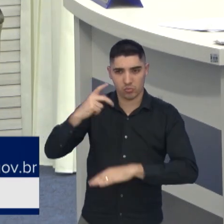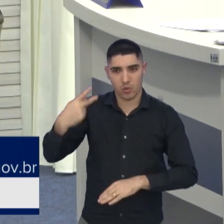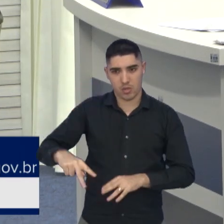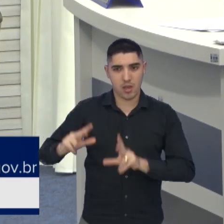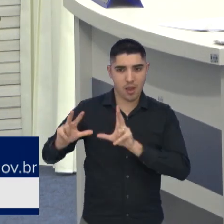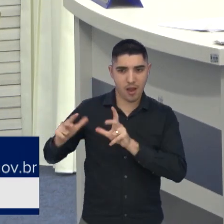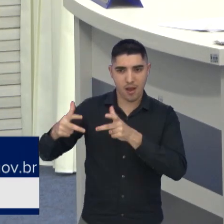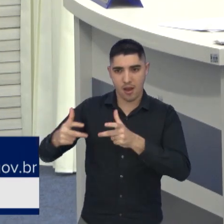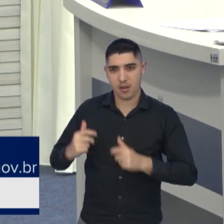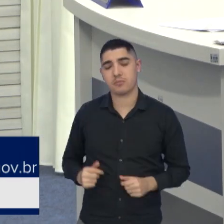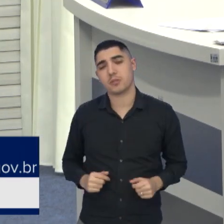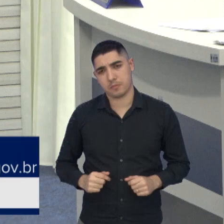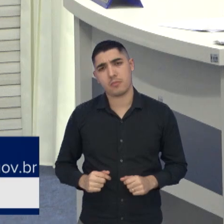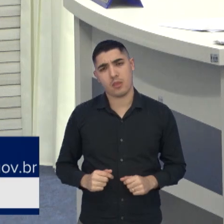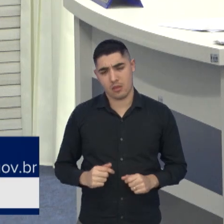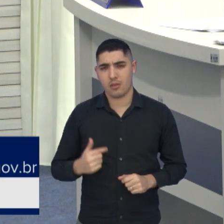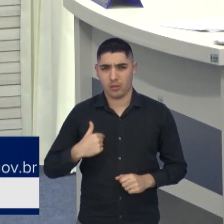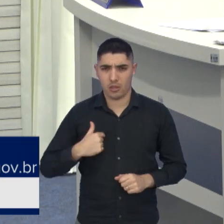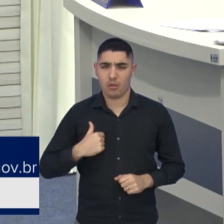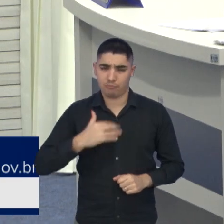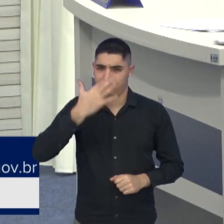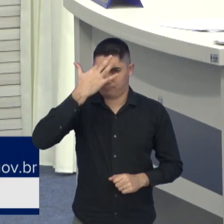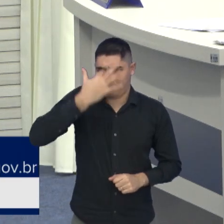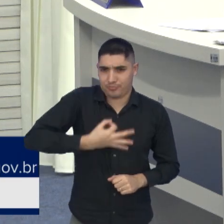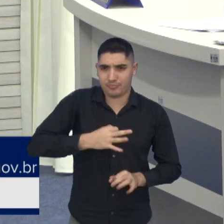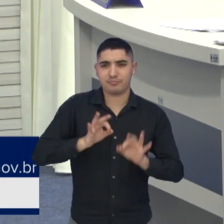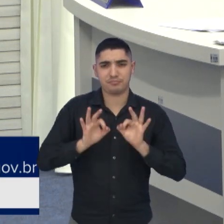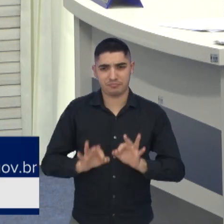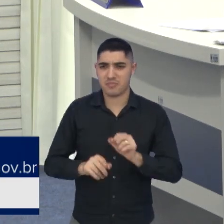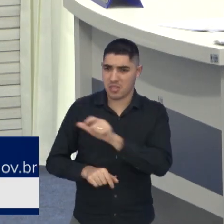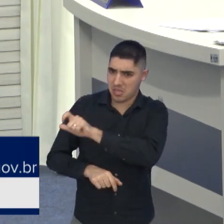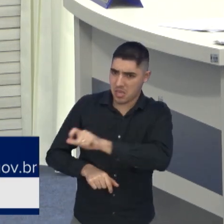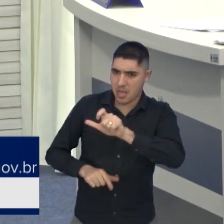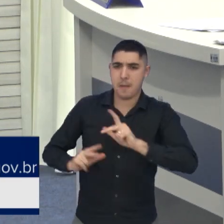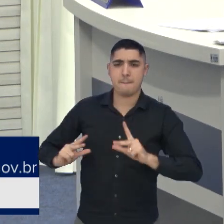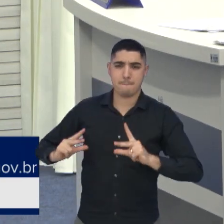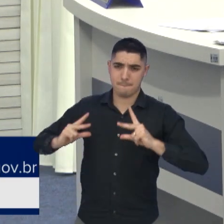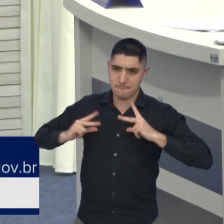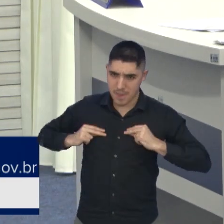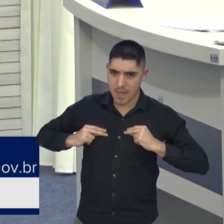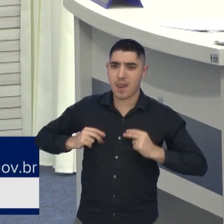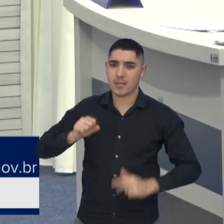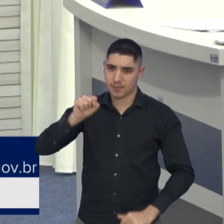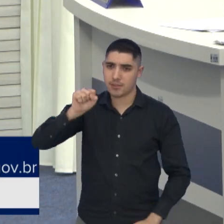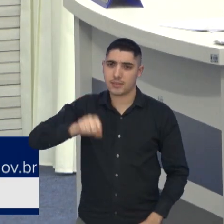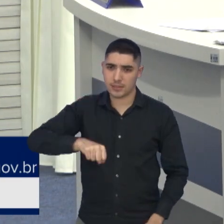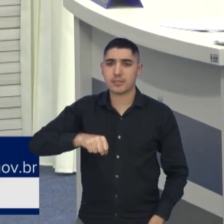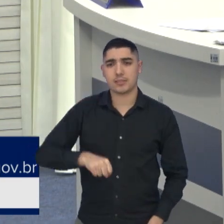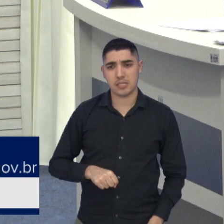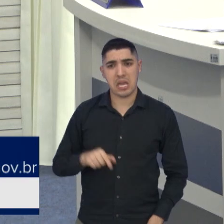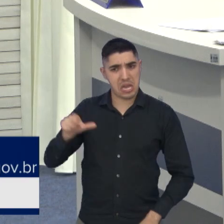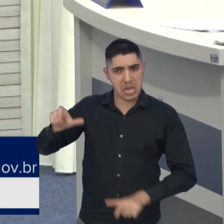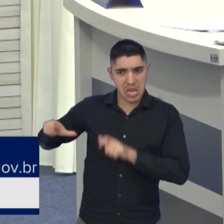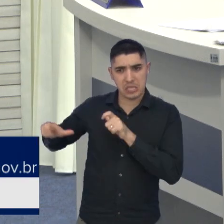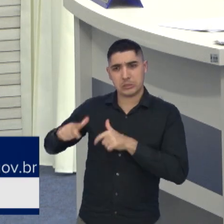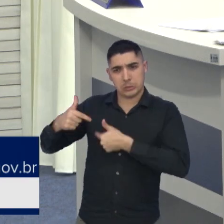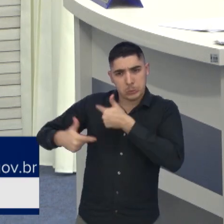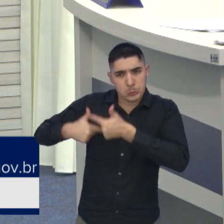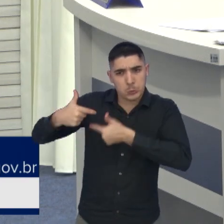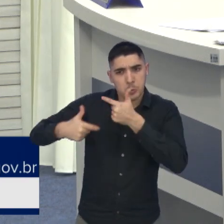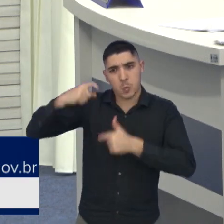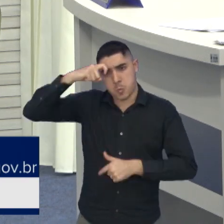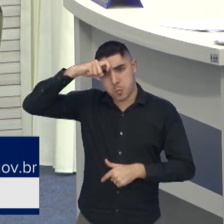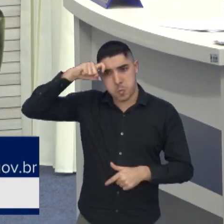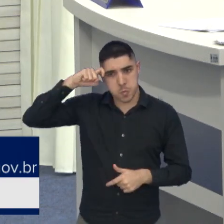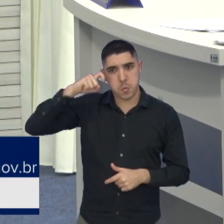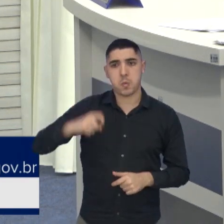E digo com muita certeza, eles merecem. Eles trabalham bastante. E